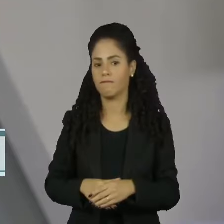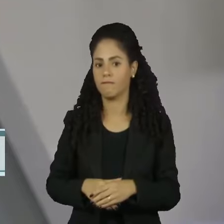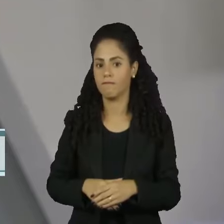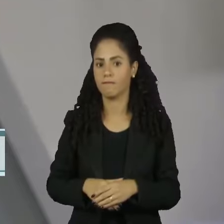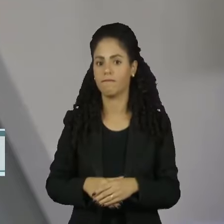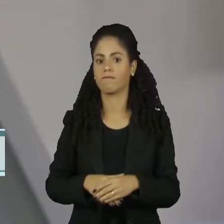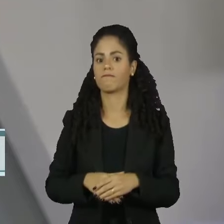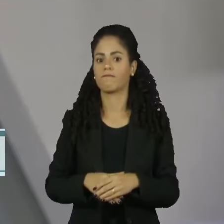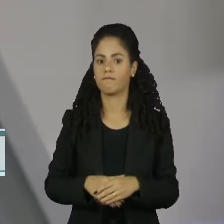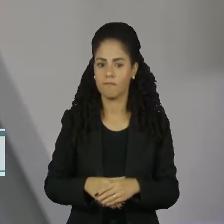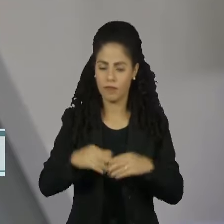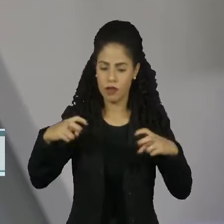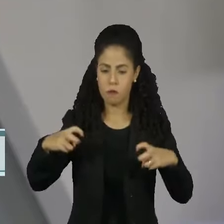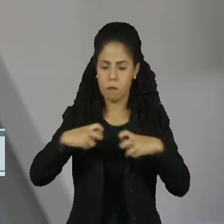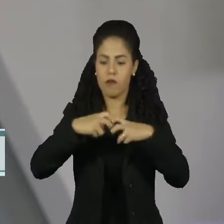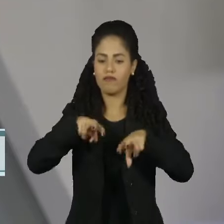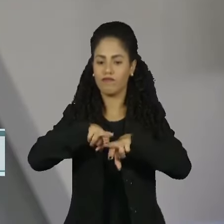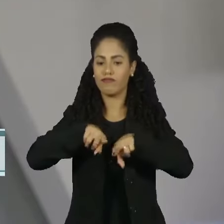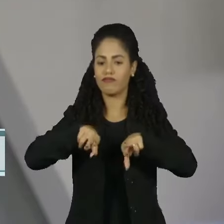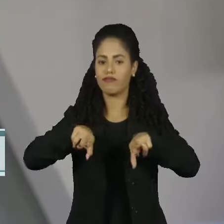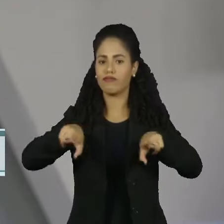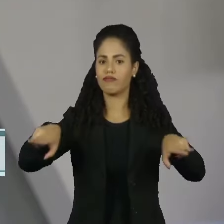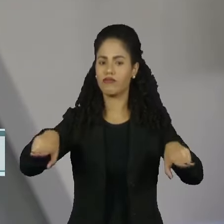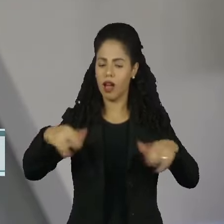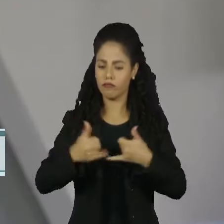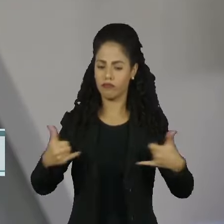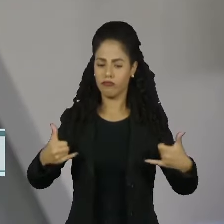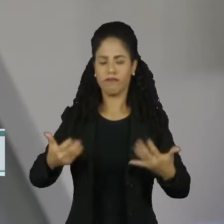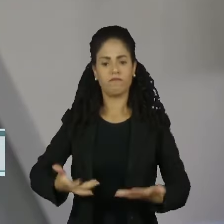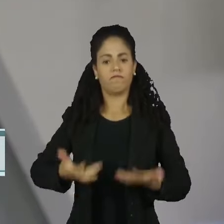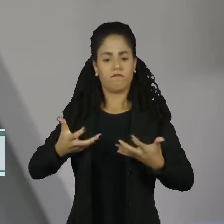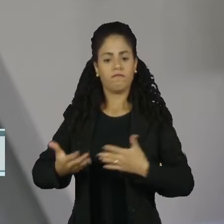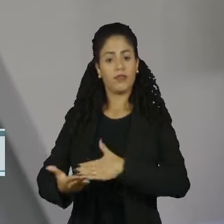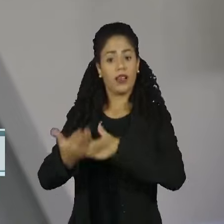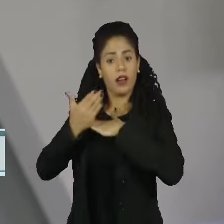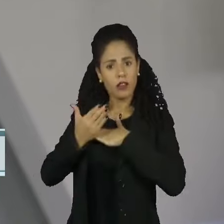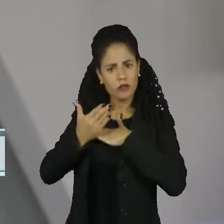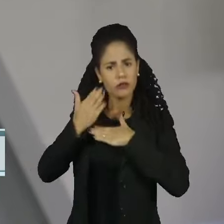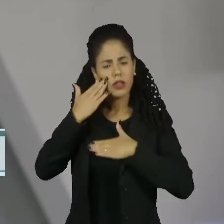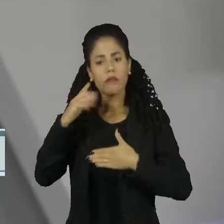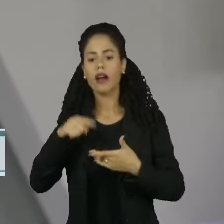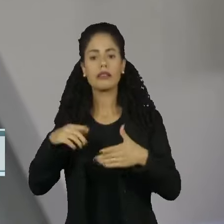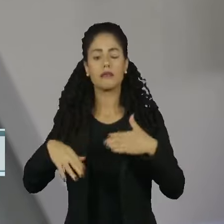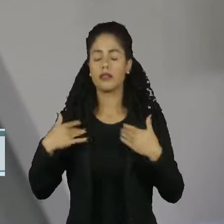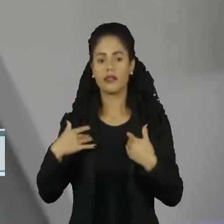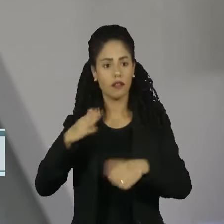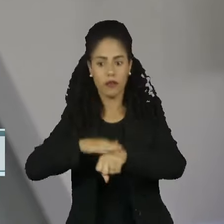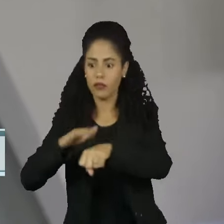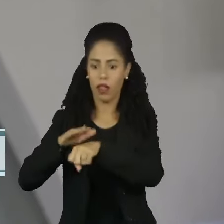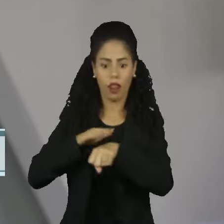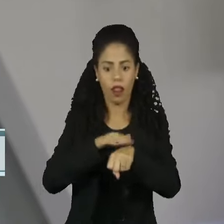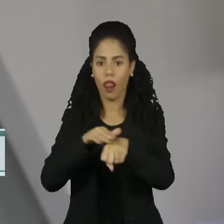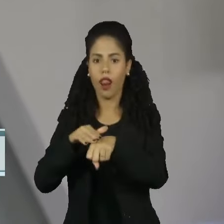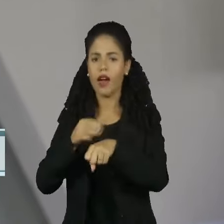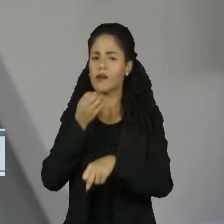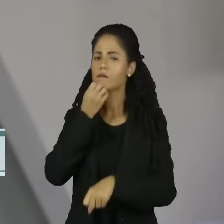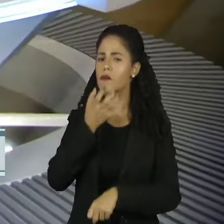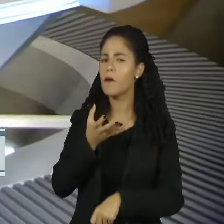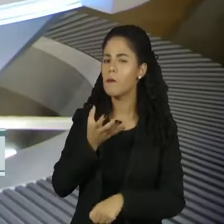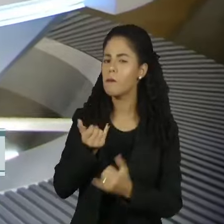Os energéticos prometem alto rendimento. Num contexto de cobrança por produtividade, parece um bom